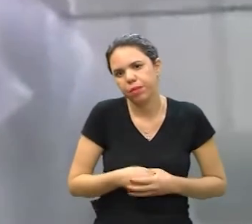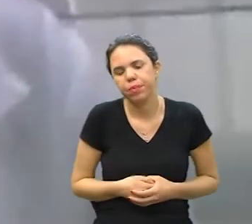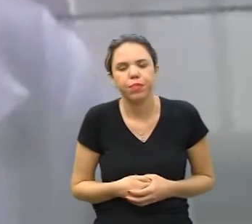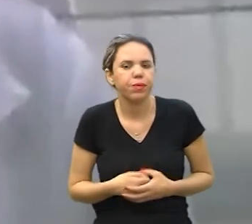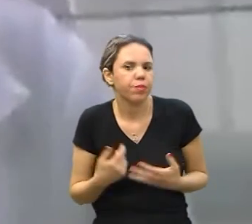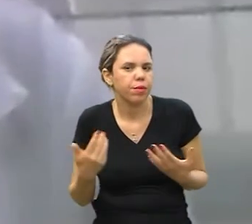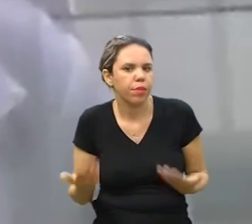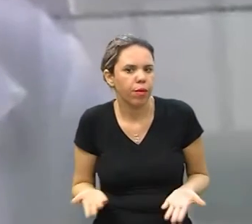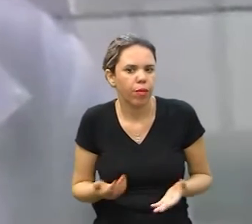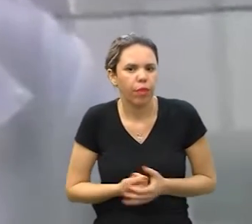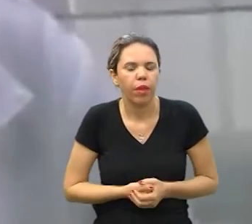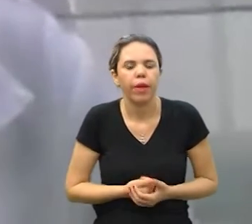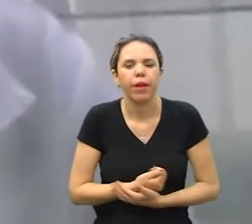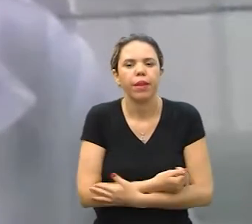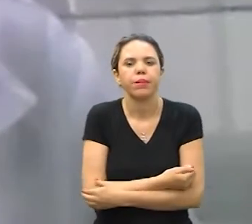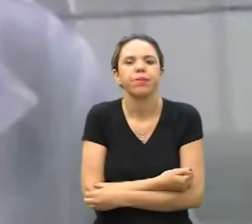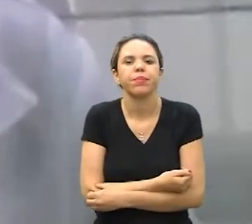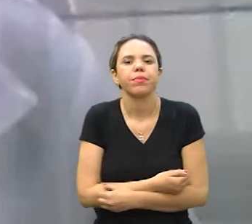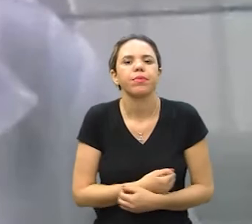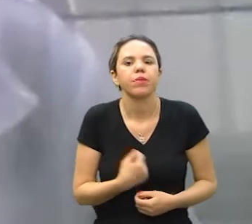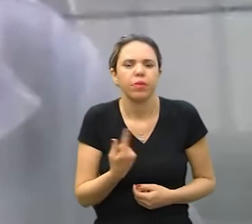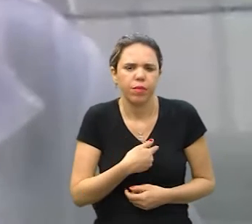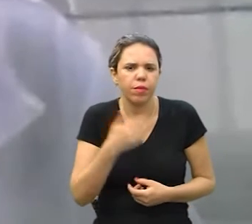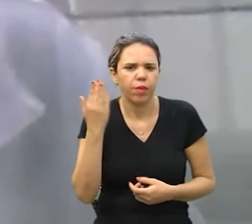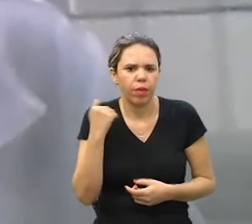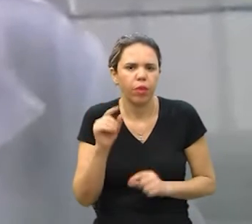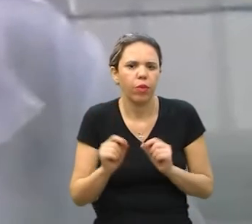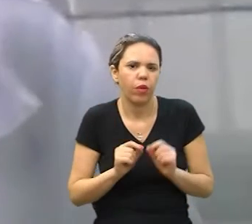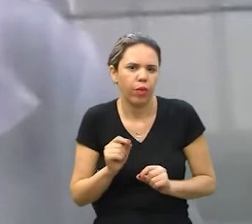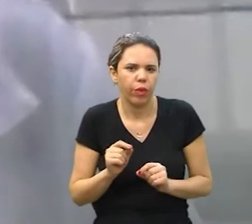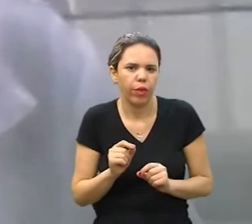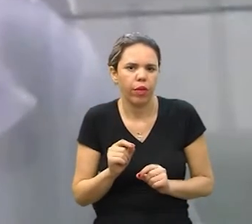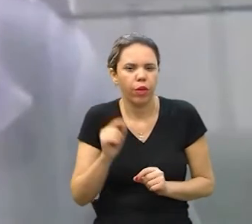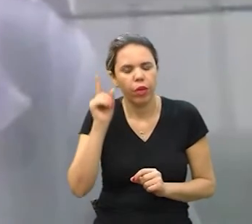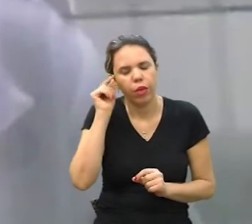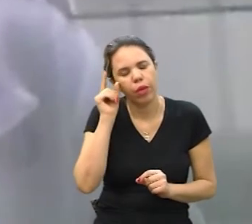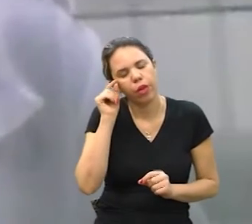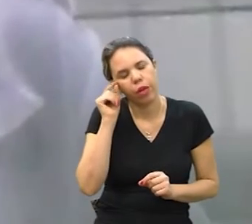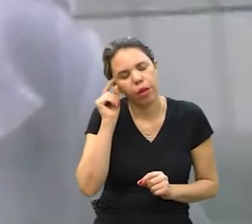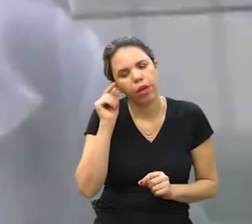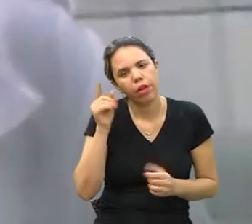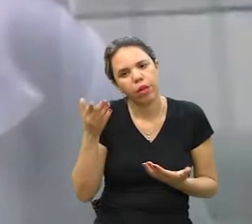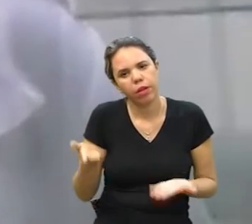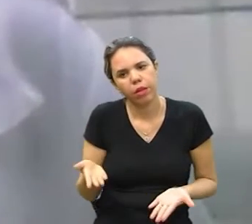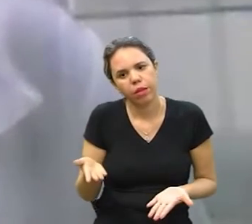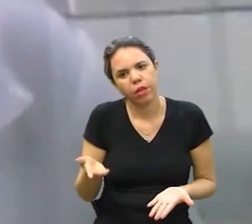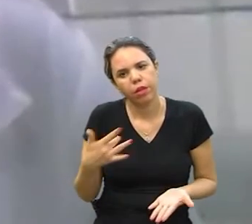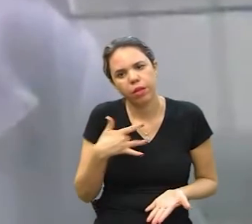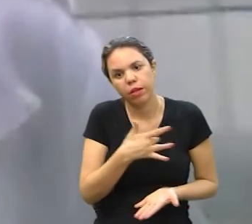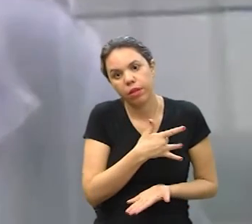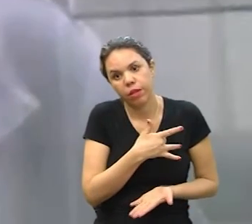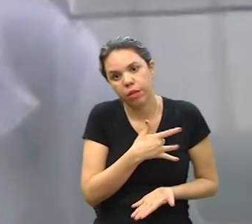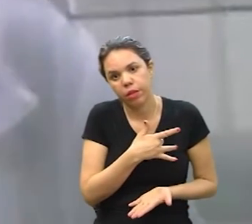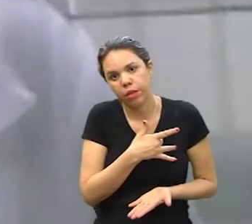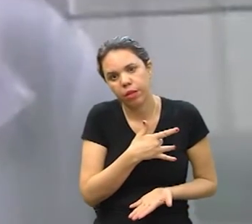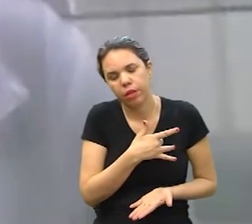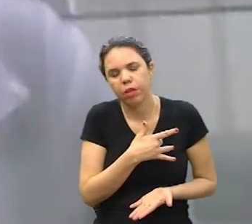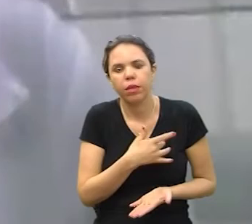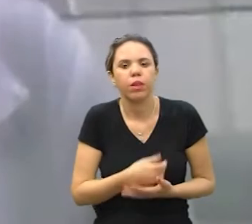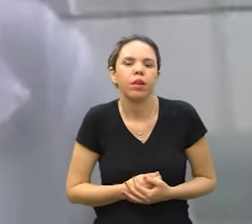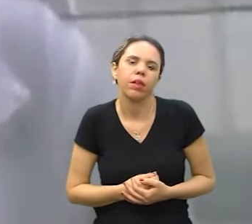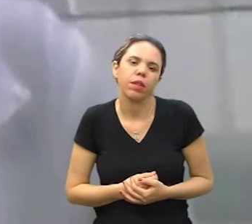né? Então, e a gente sabe que o sono da saúde,